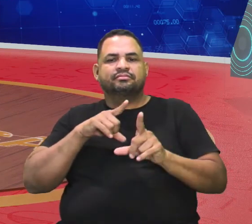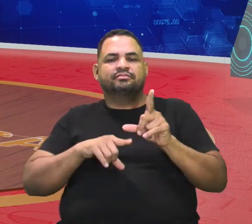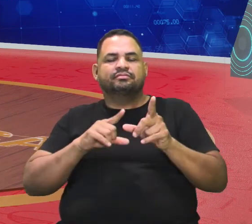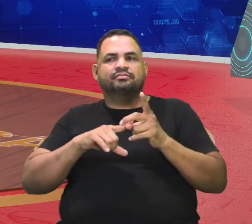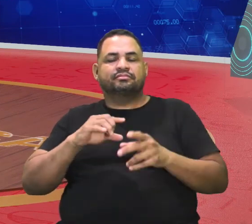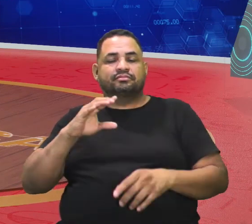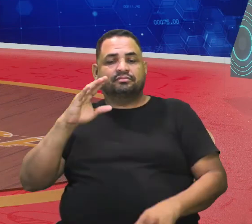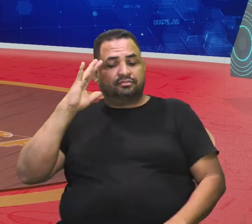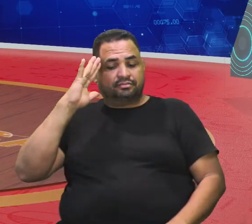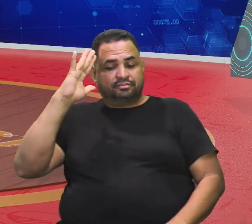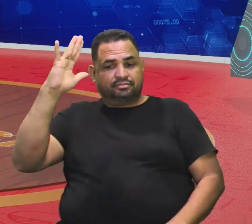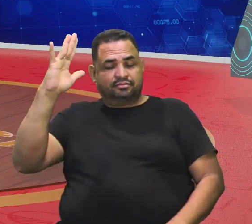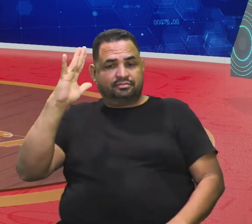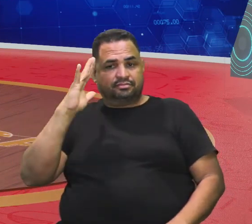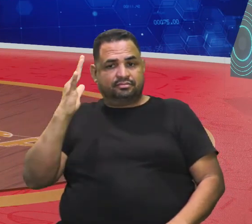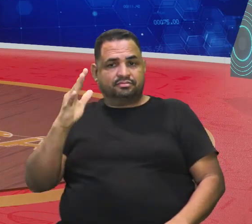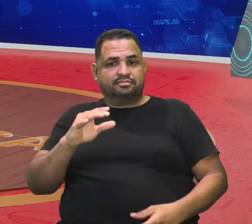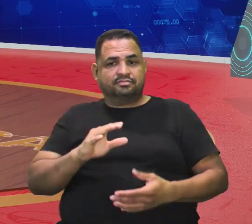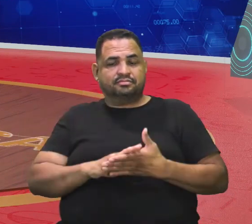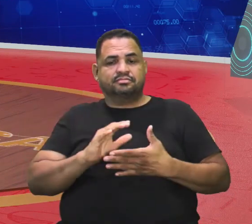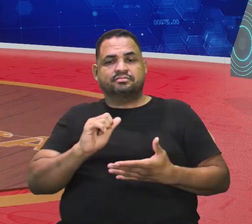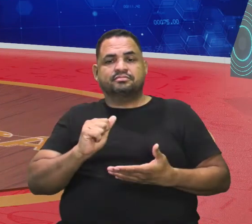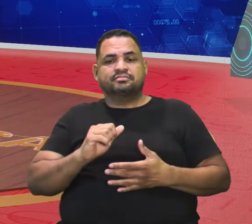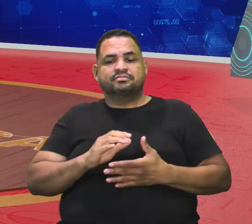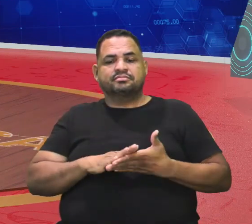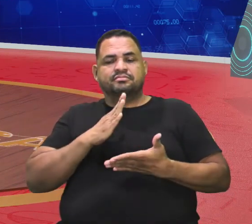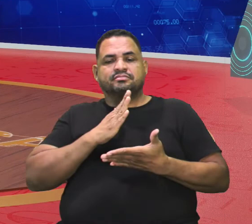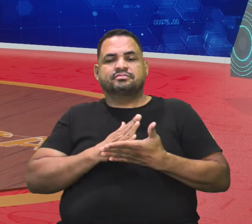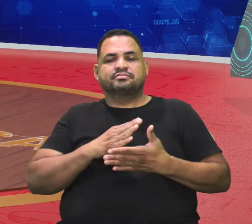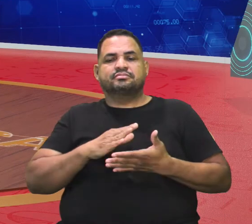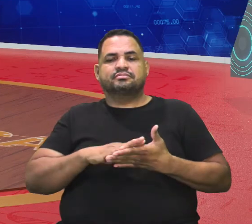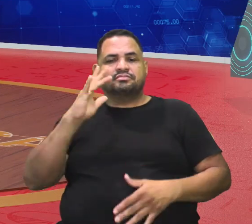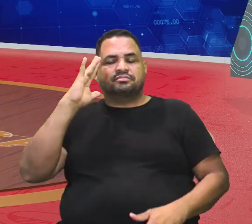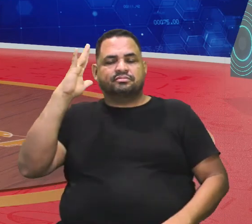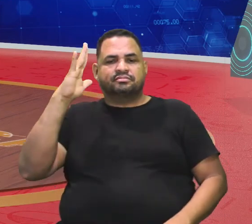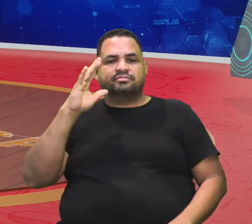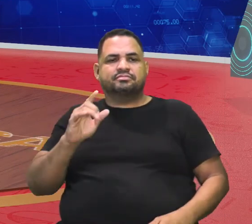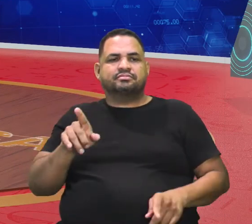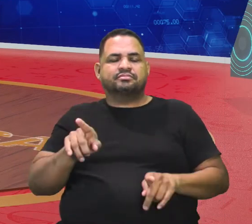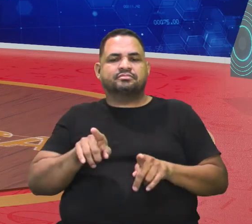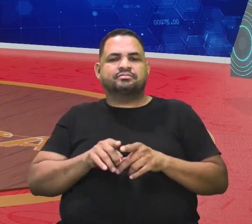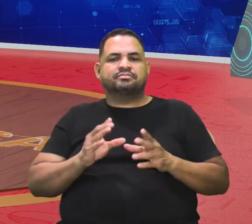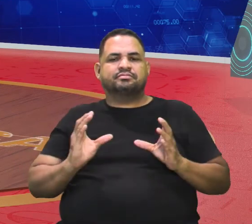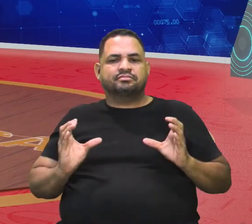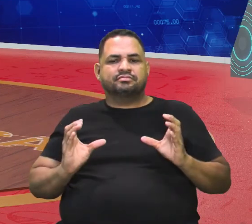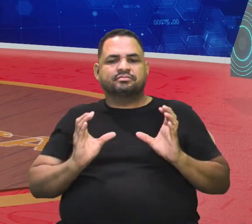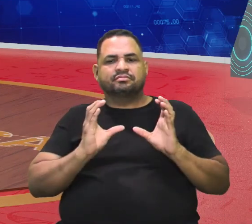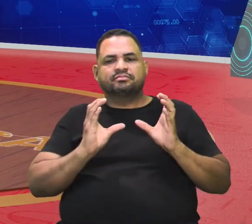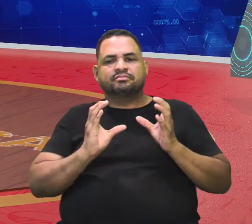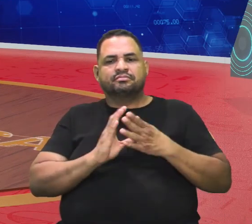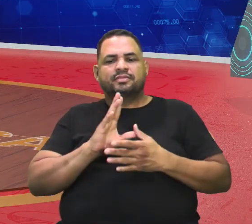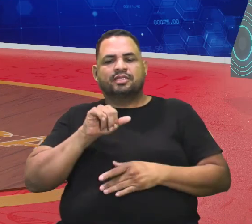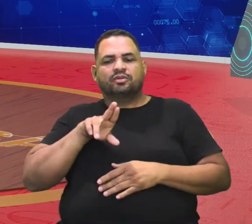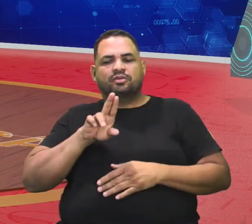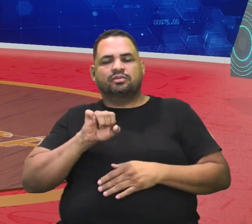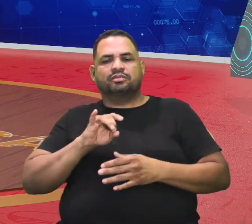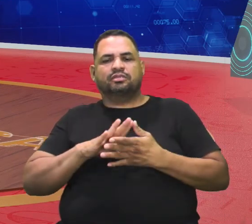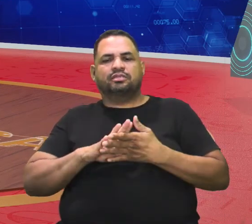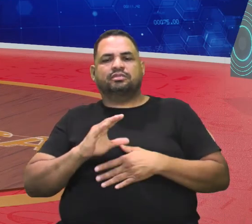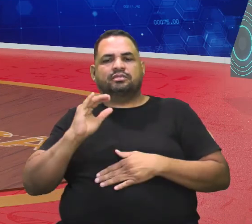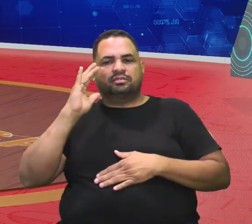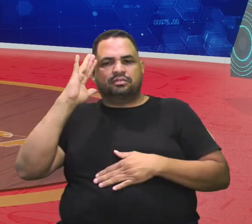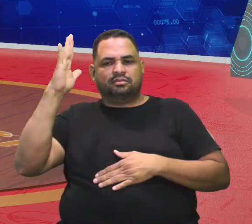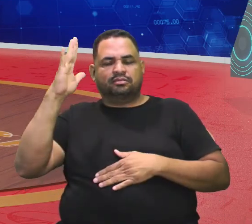letra imaginária, ou seja, por uma parte imaginária. E a unidade imaginária